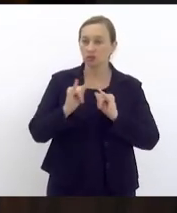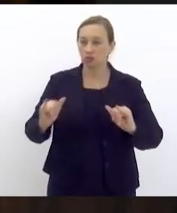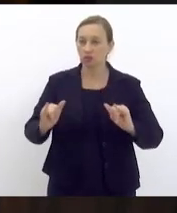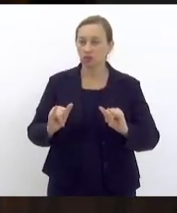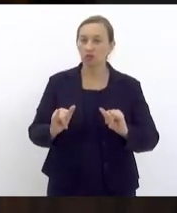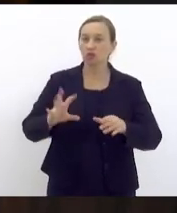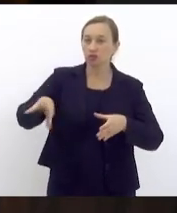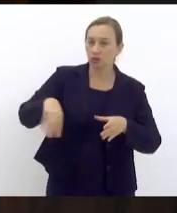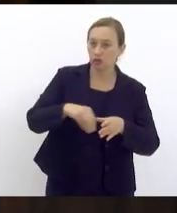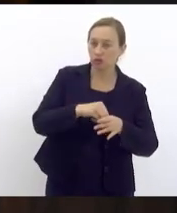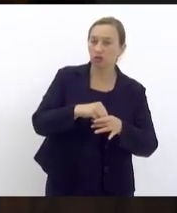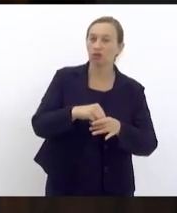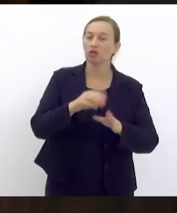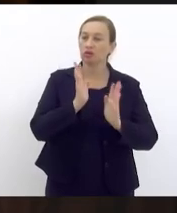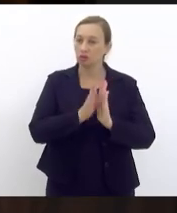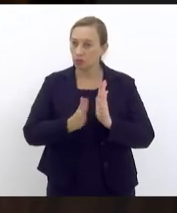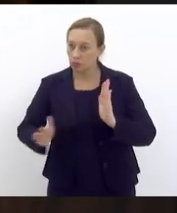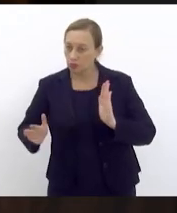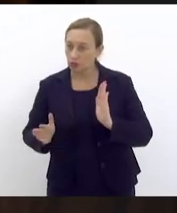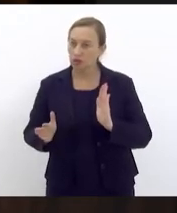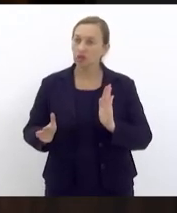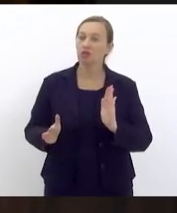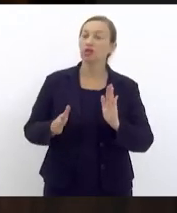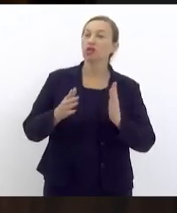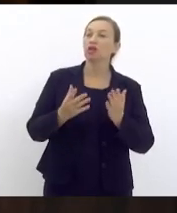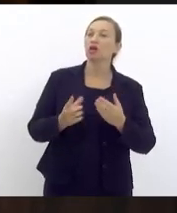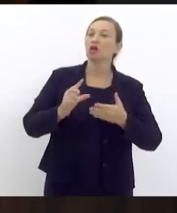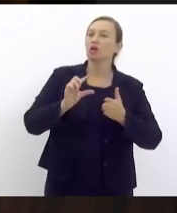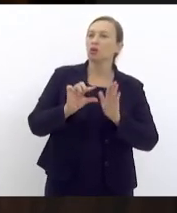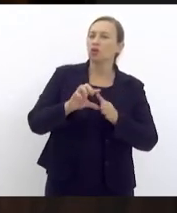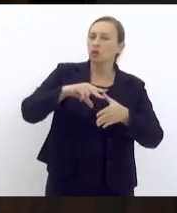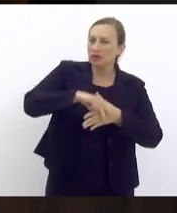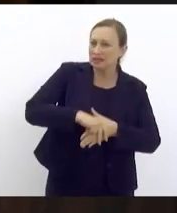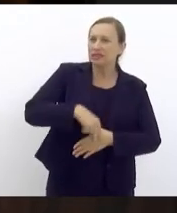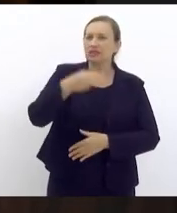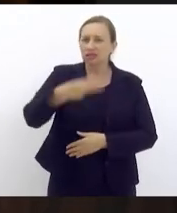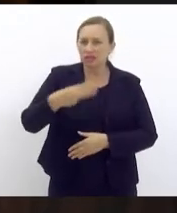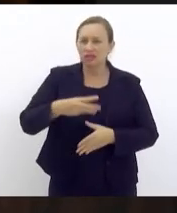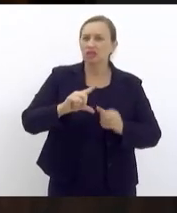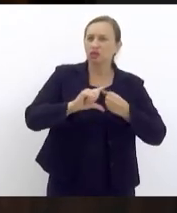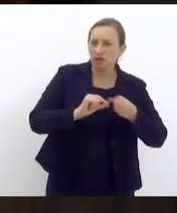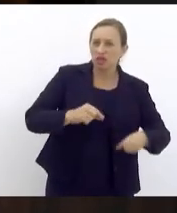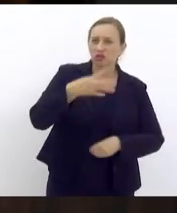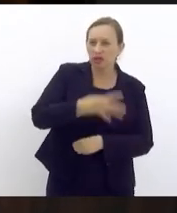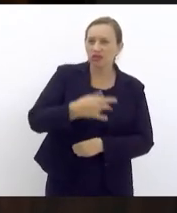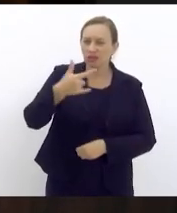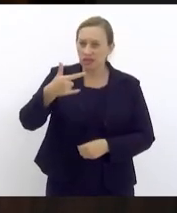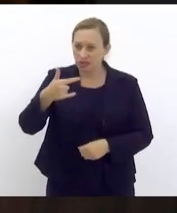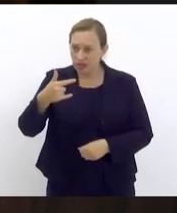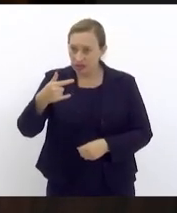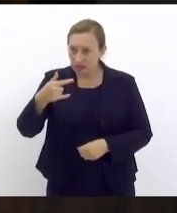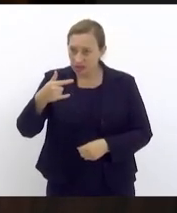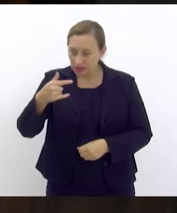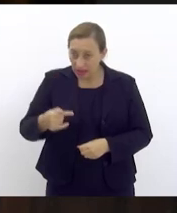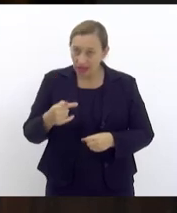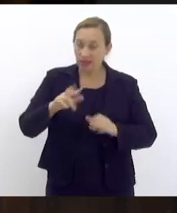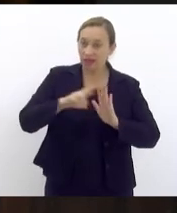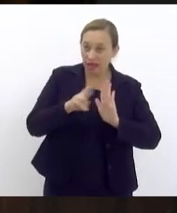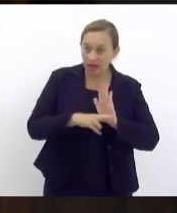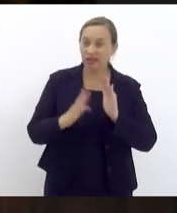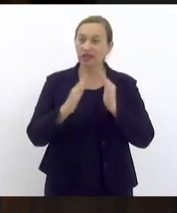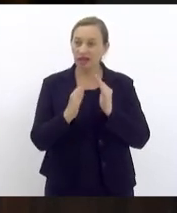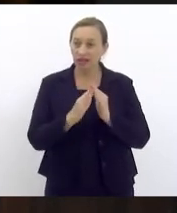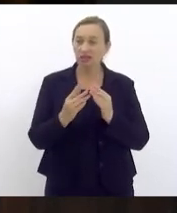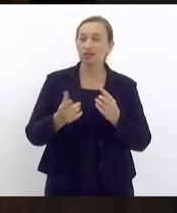incluindo na hora do dia de acordo com o inciso 3º do artigo 47 do Regimento Interno em